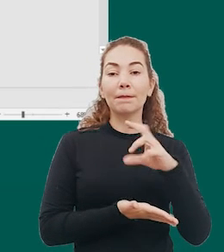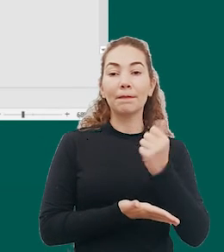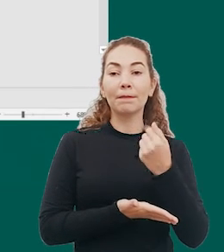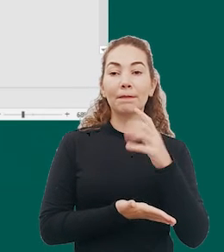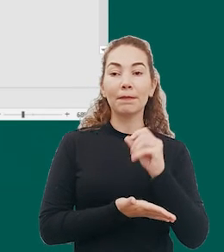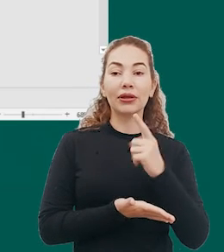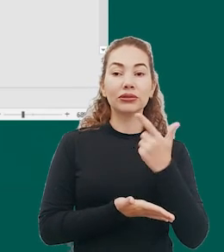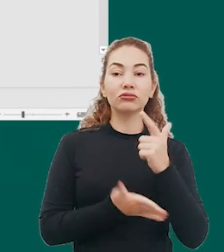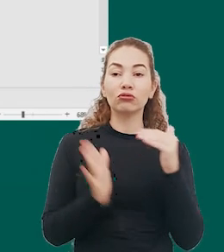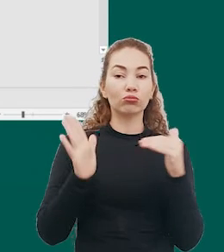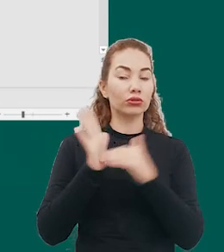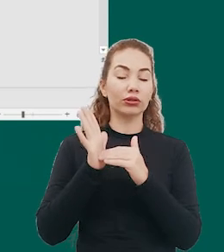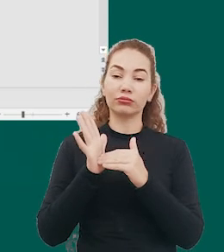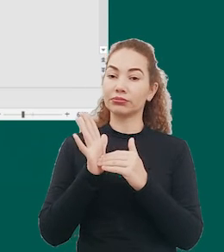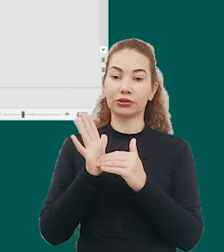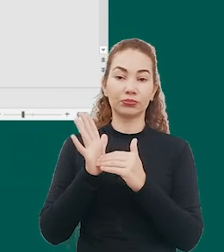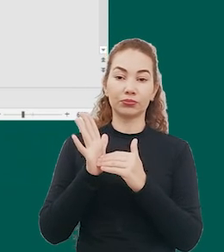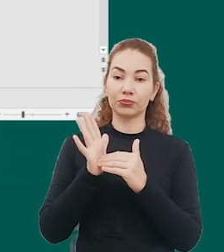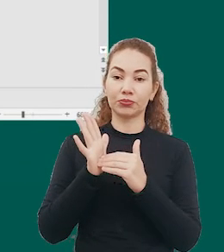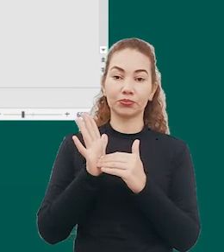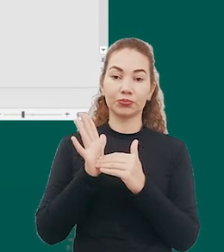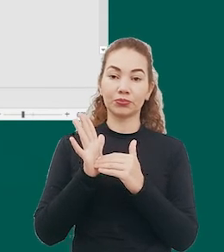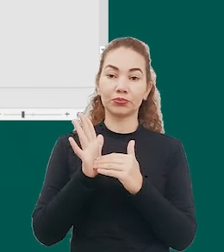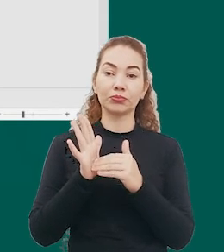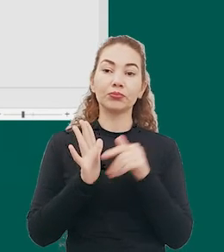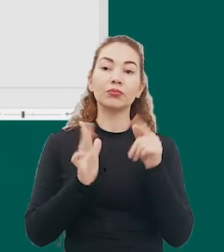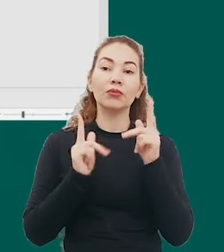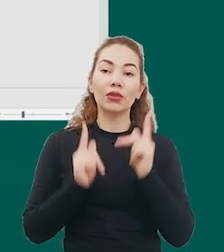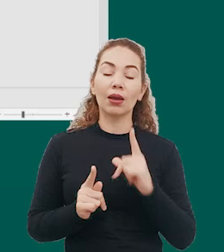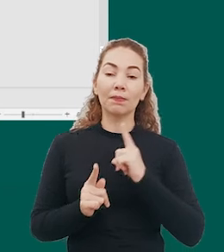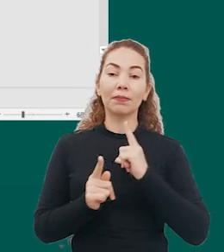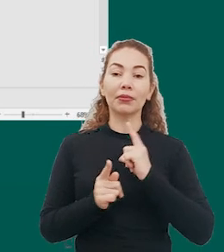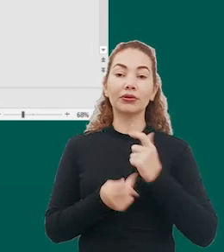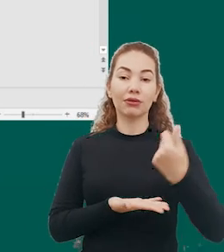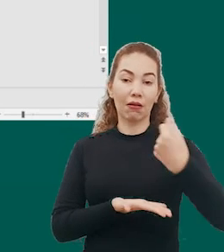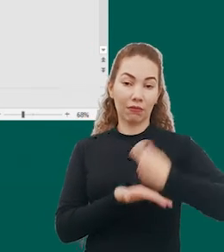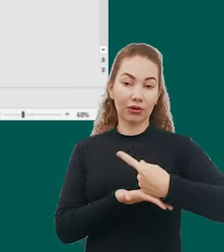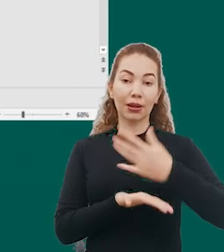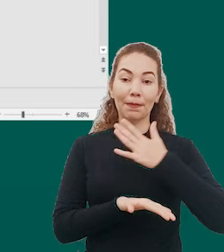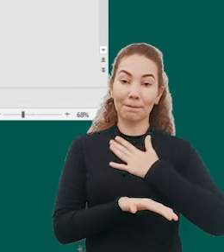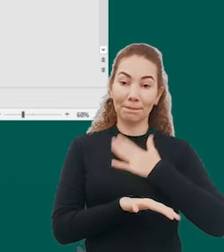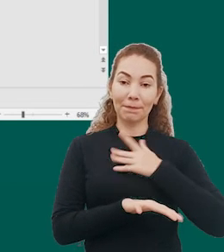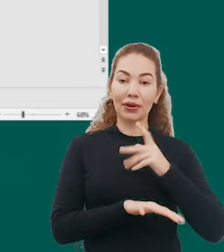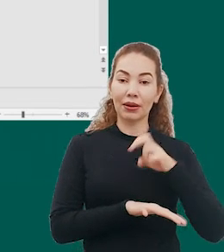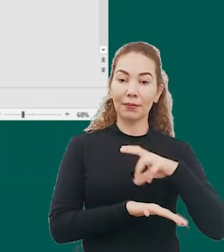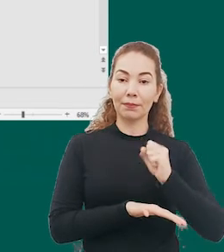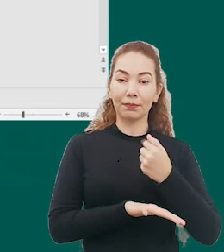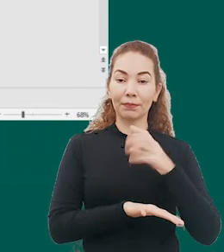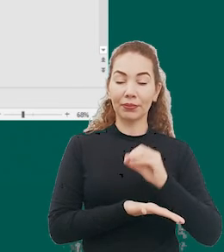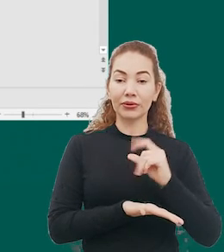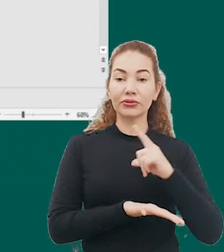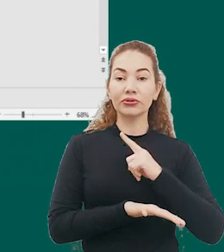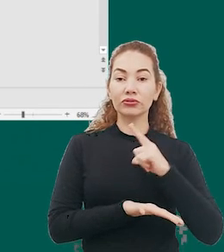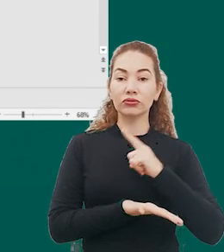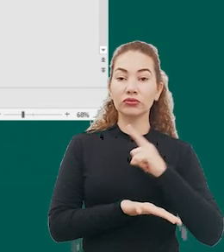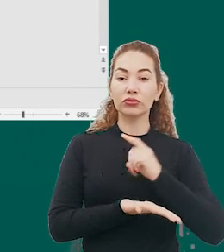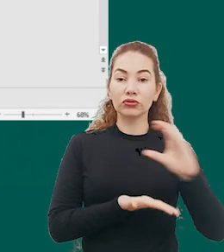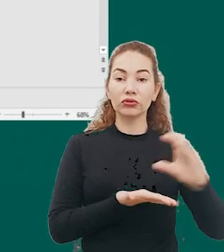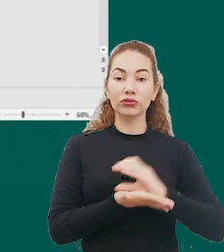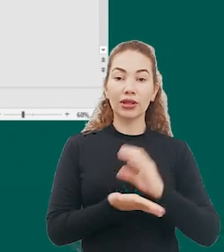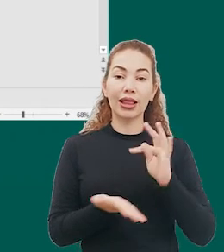é ilimitado. Aquela pessoa que recebe a pensão alimentícia entra como